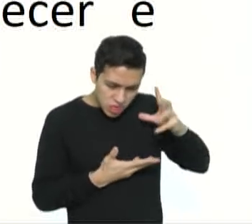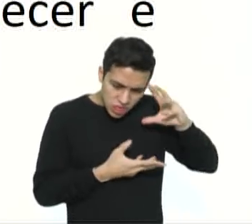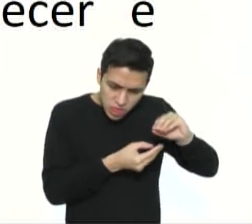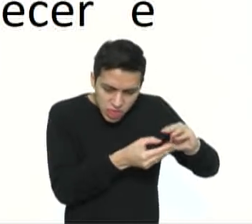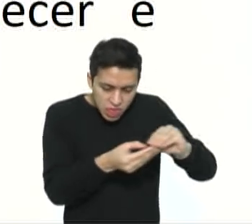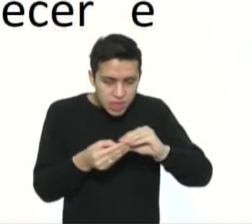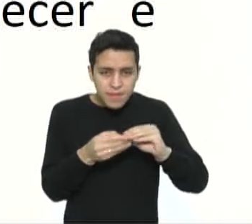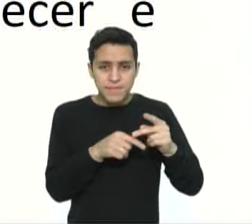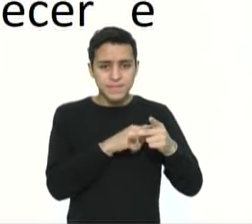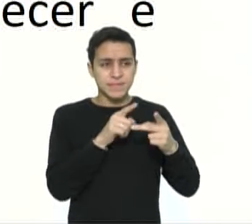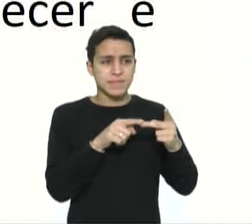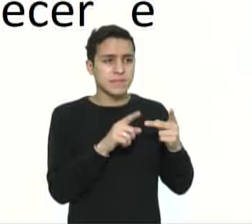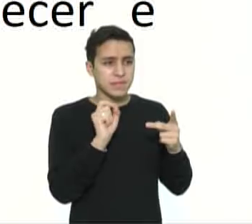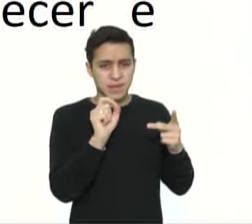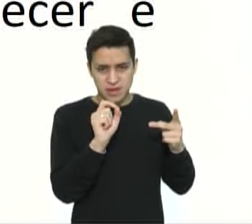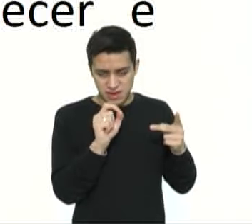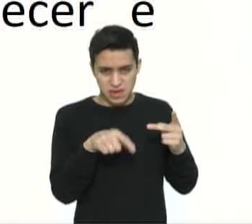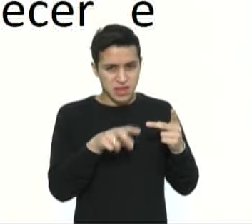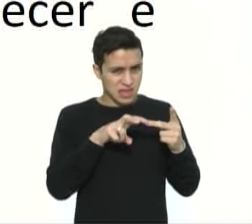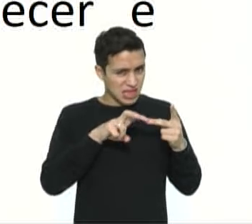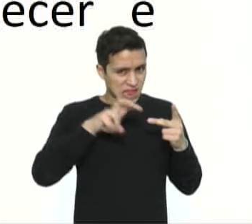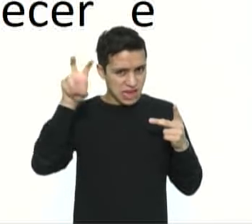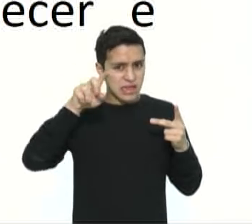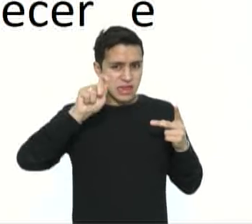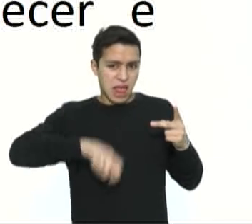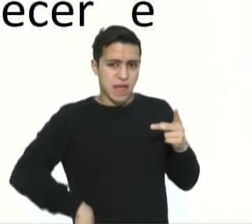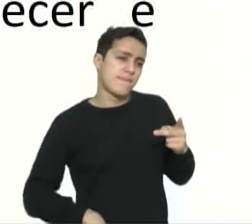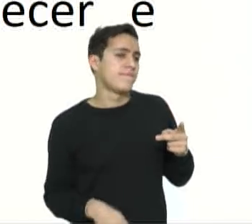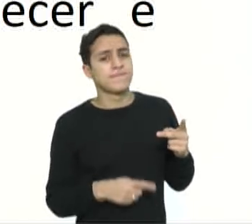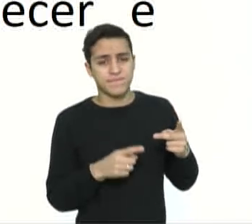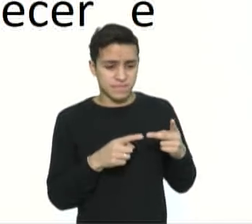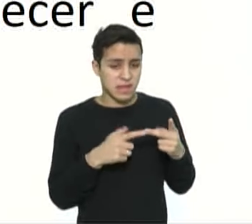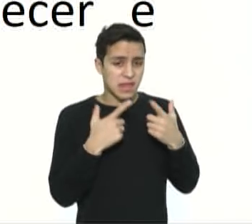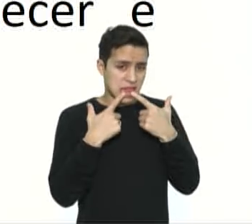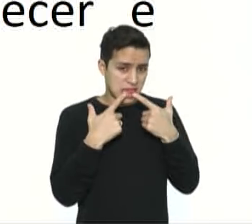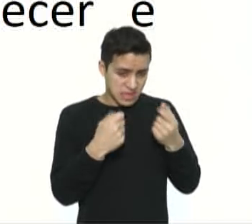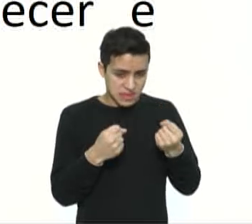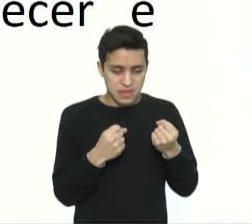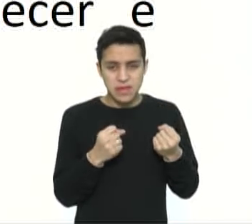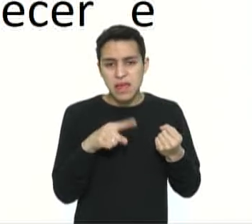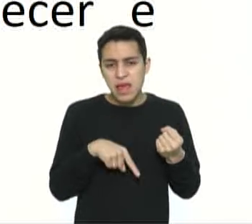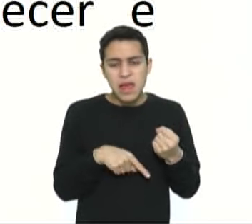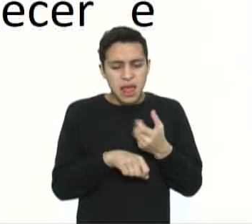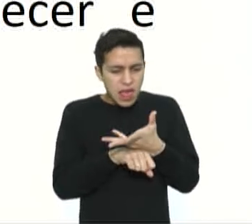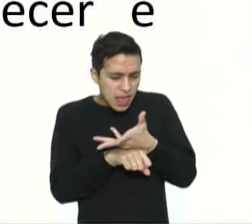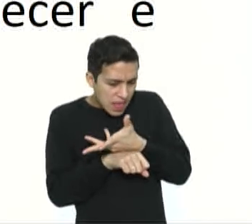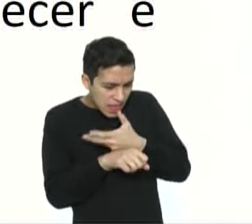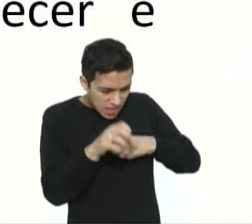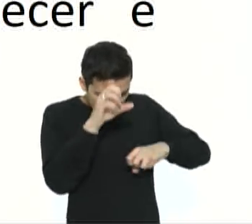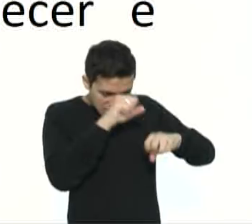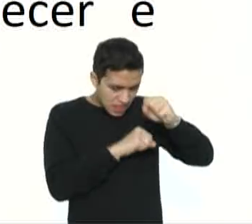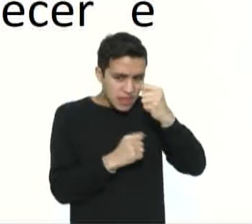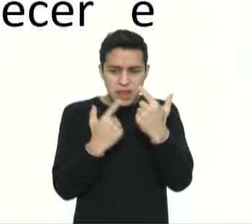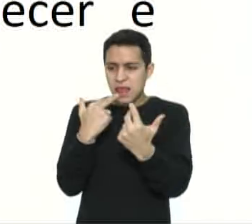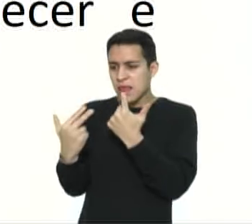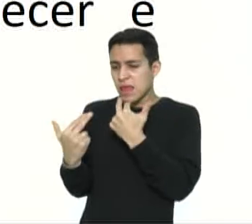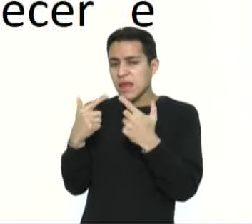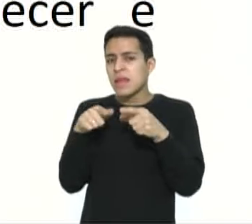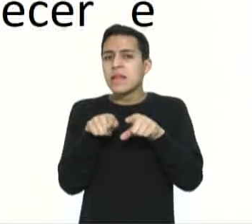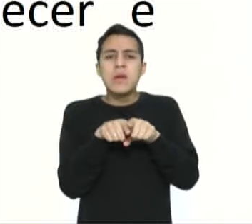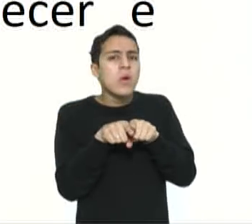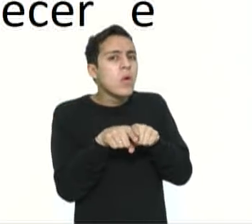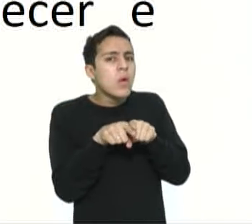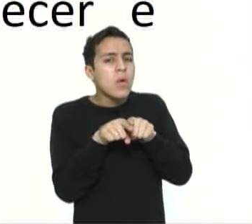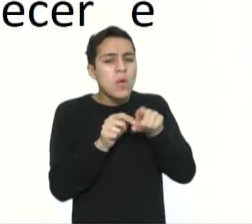deduções. Número dois, segunda inteligência possível. Linguística. É a habilidade de aprender idiomas e, não,